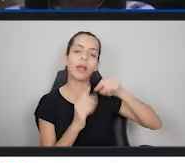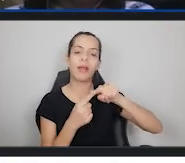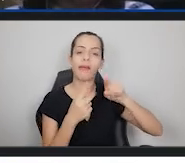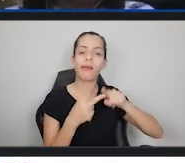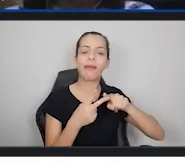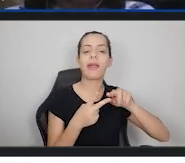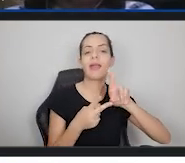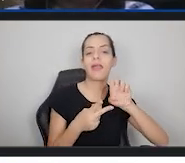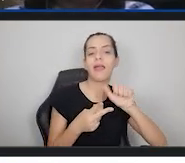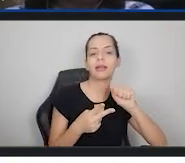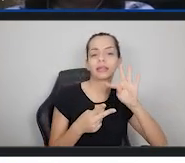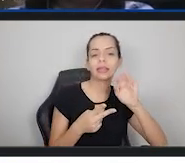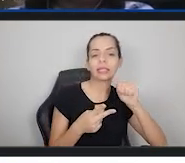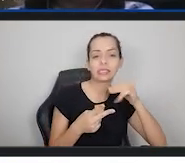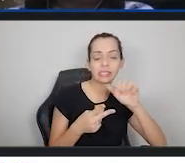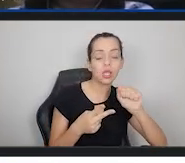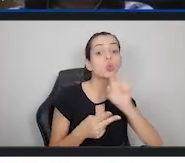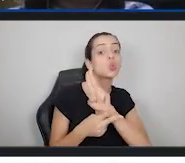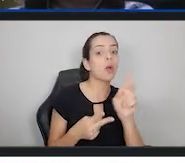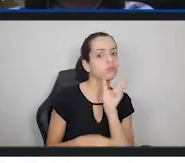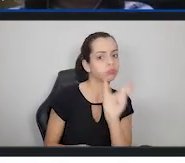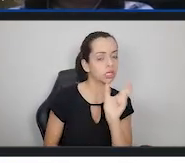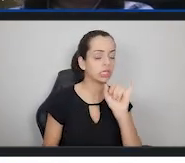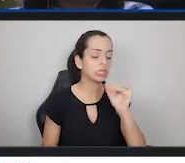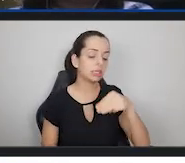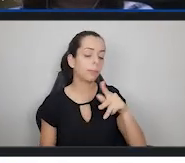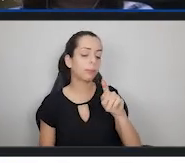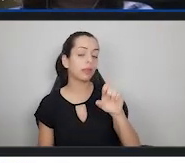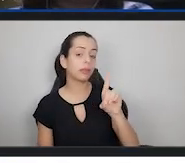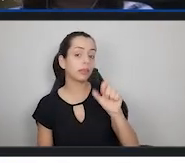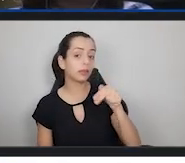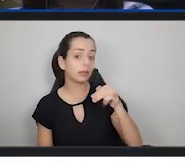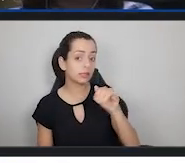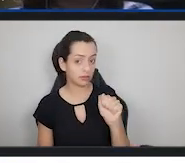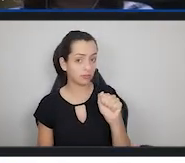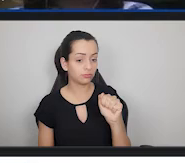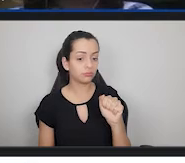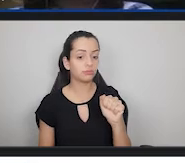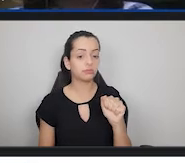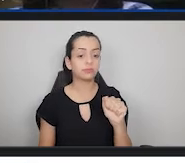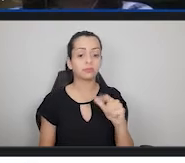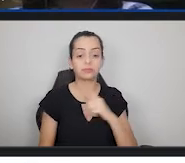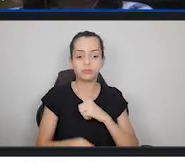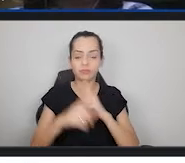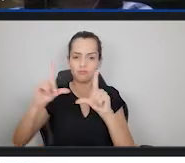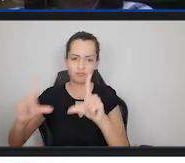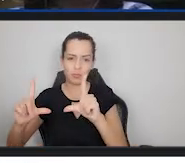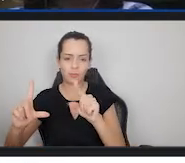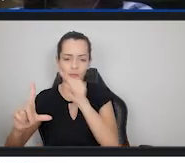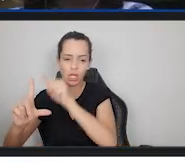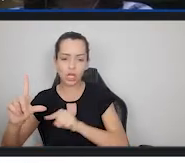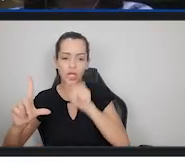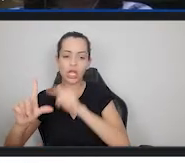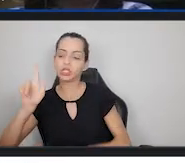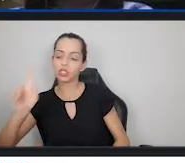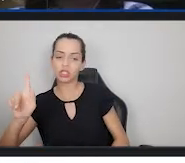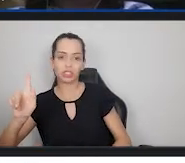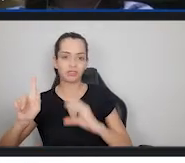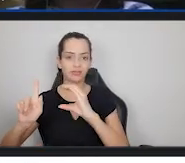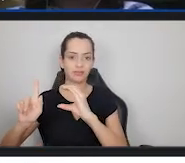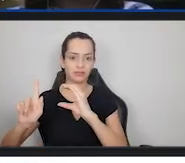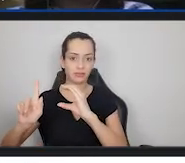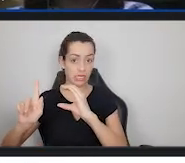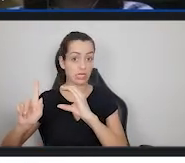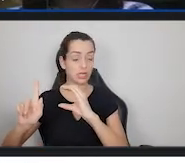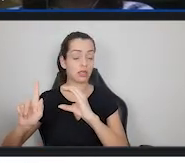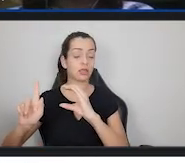do modelo de linha média, isso aqui é praticamente desprezível. A composição de resistência e reatância a gente chama de impedância.